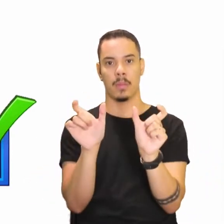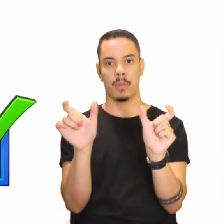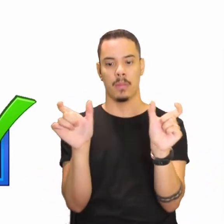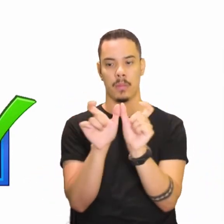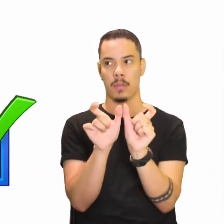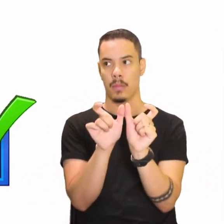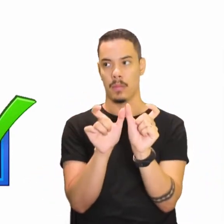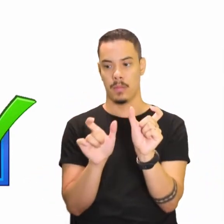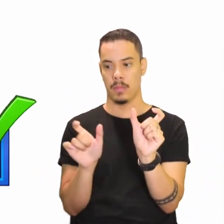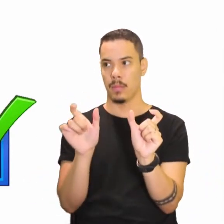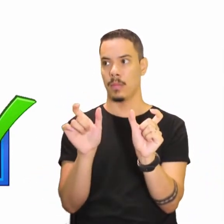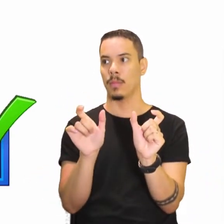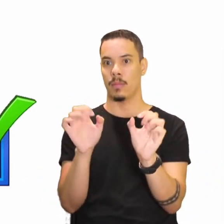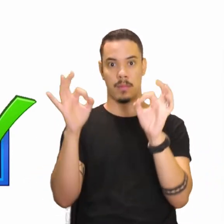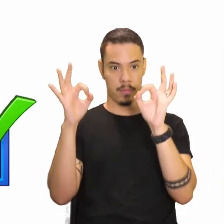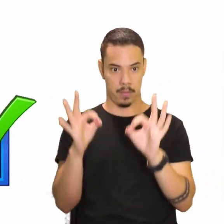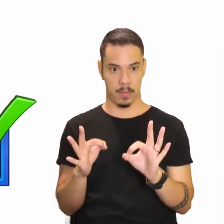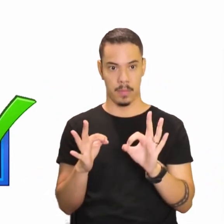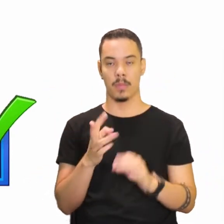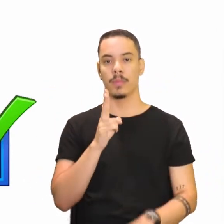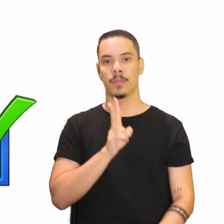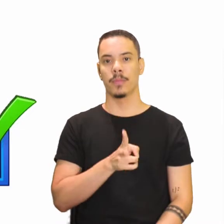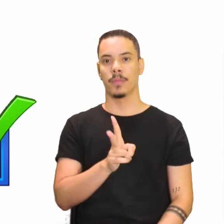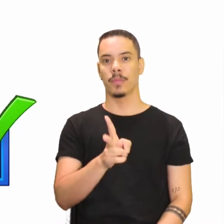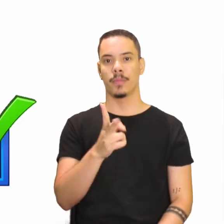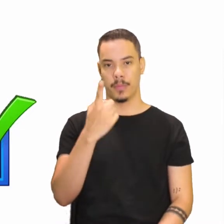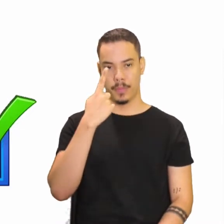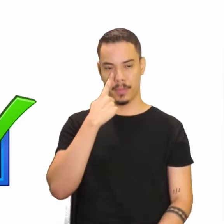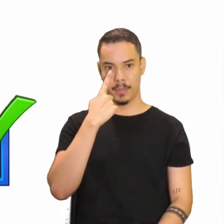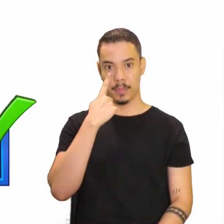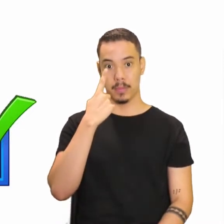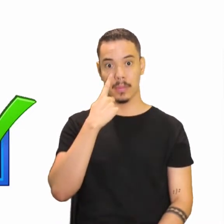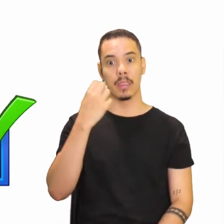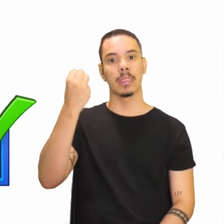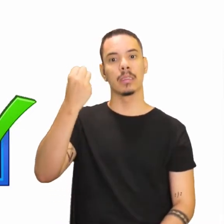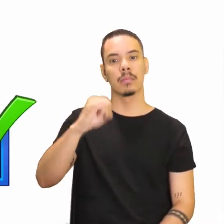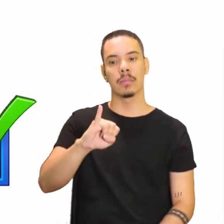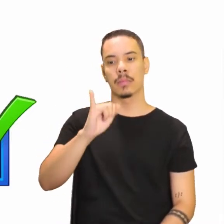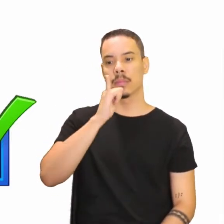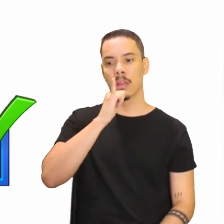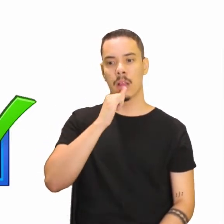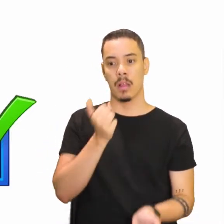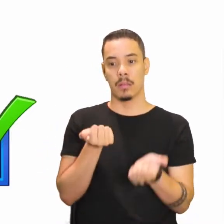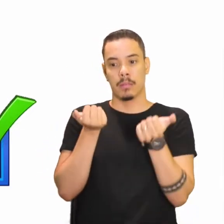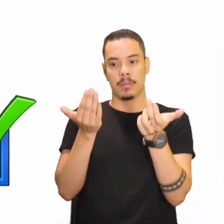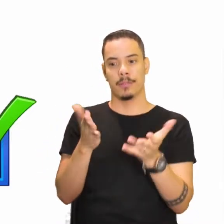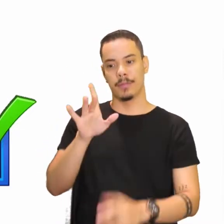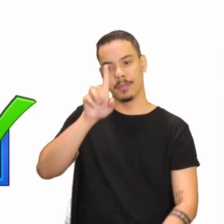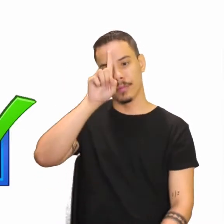cerca. Belezinha? Continue aqui, ó. Quando tiver da ideia de